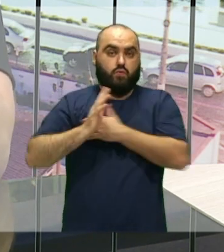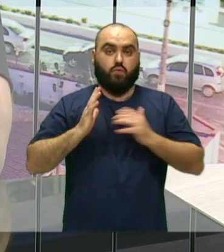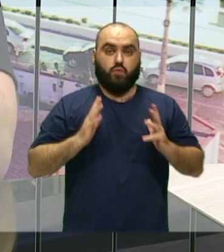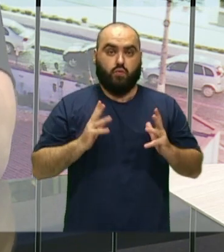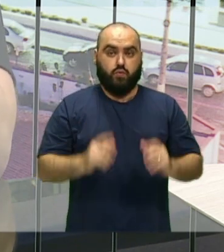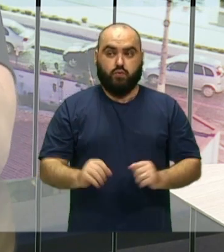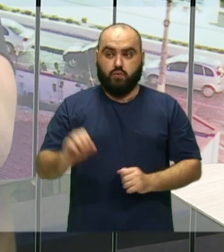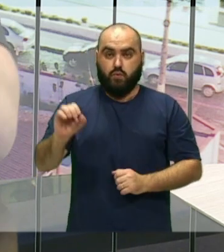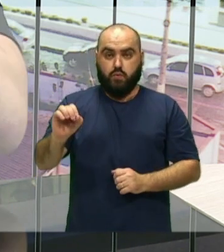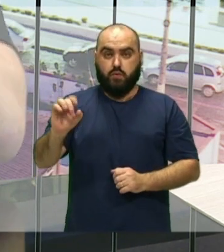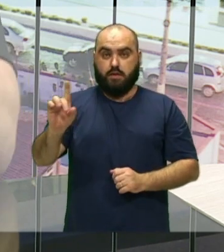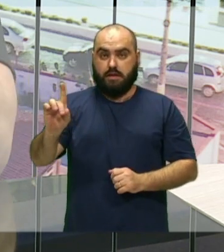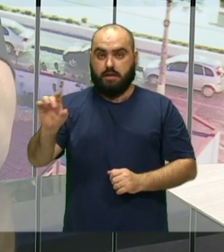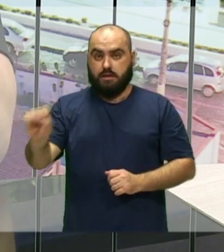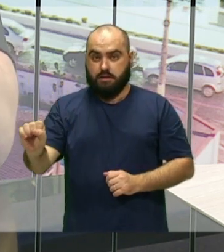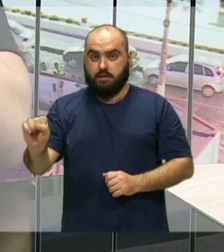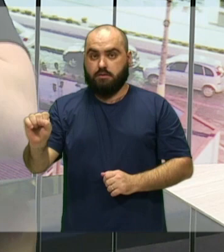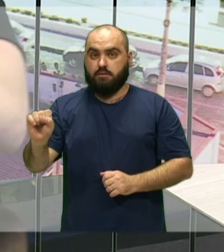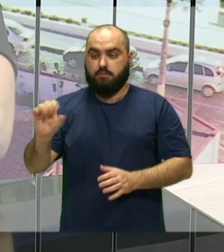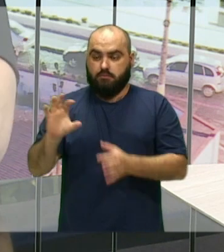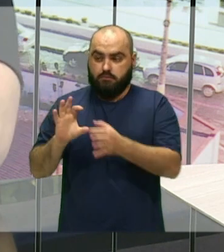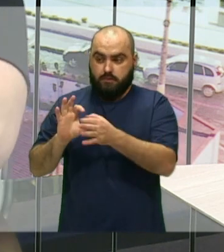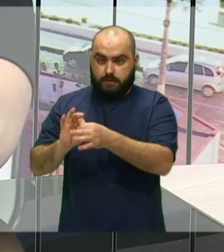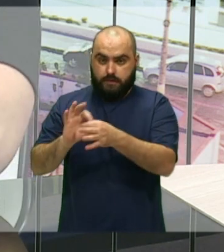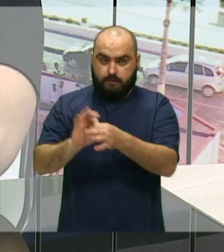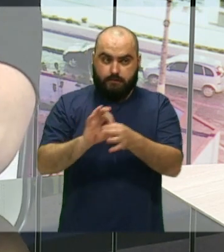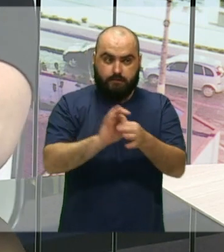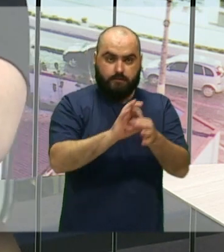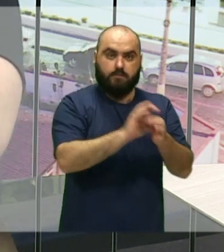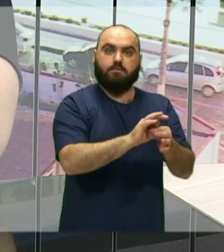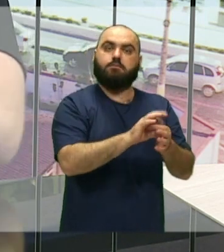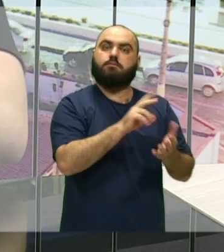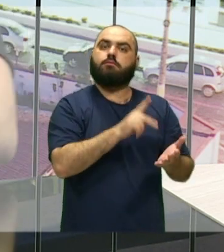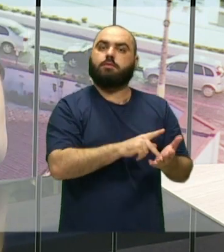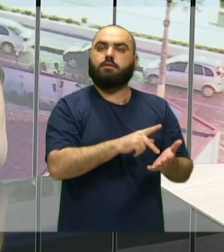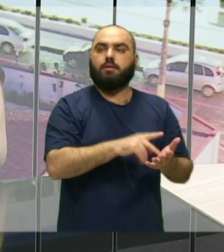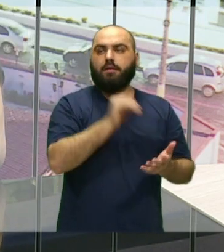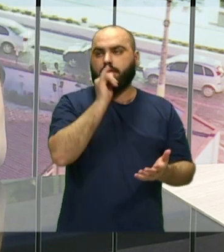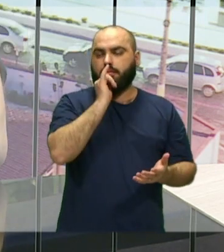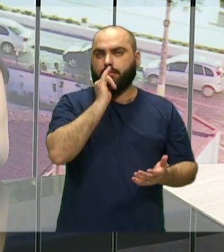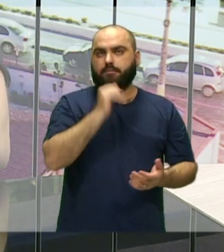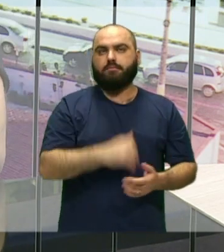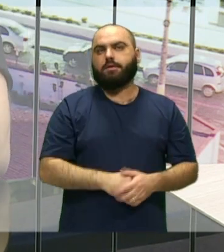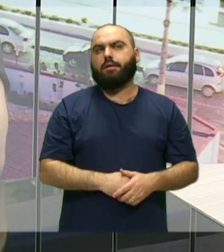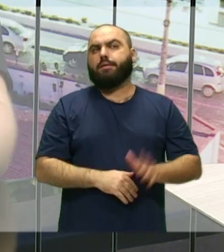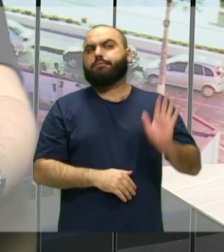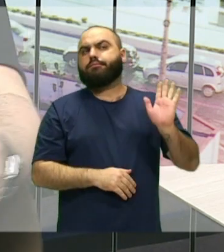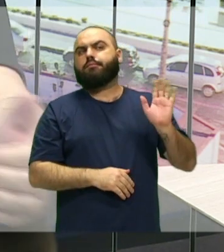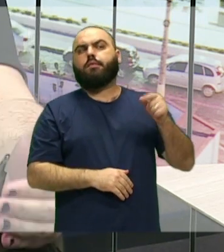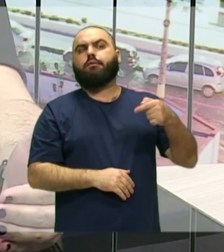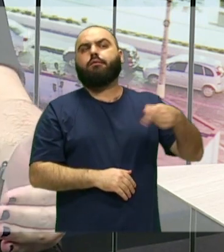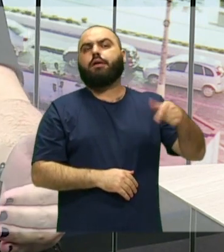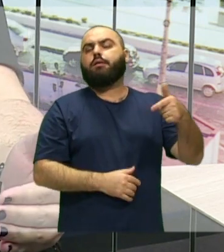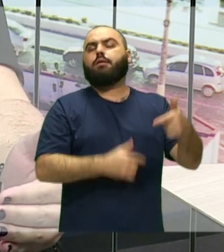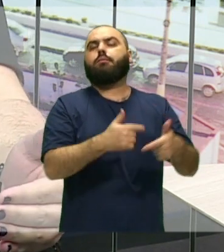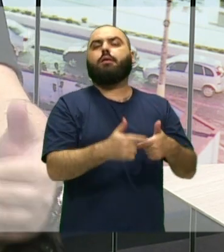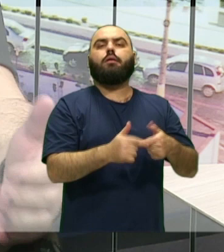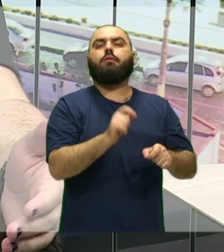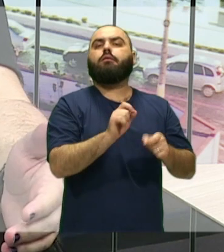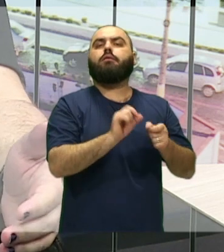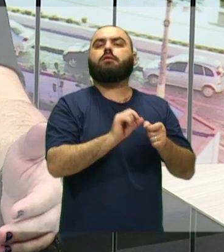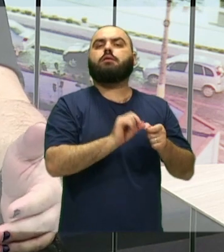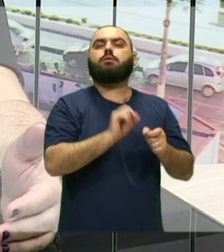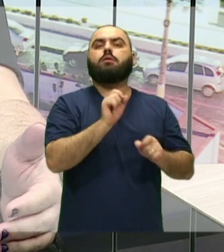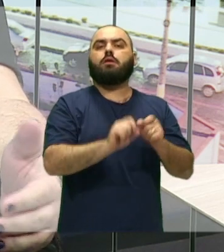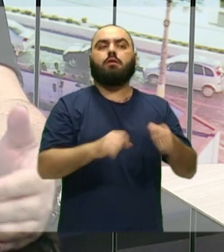ods eles se complementam né Tem muita coisa por exemplo Ah você vai trabalhar com redução da da